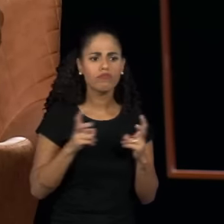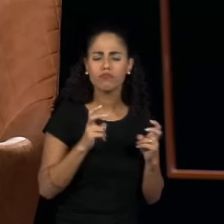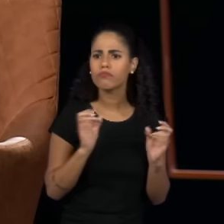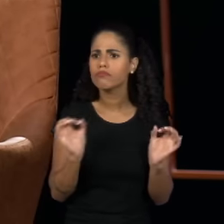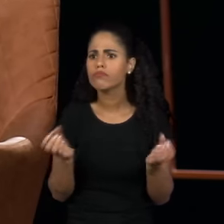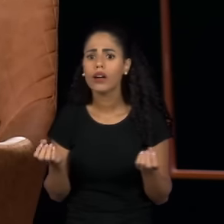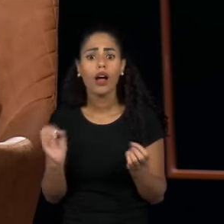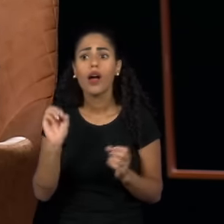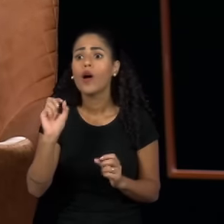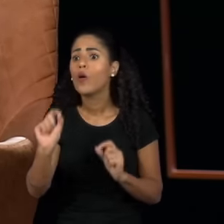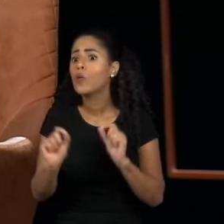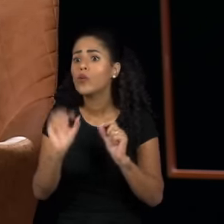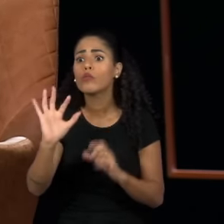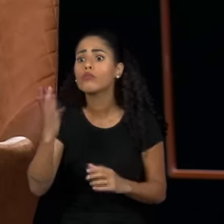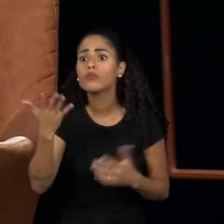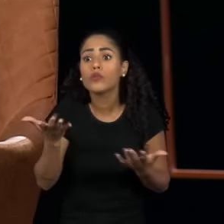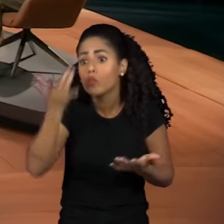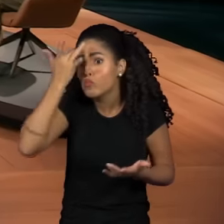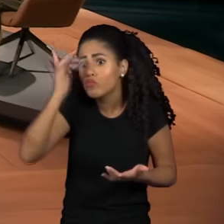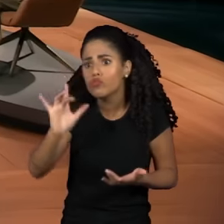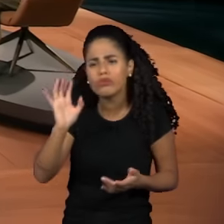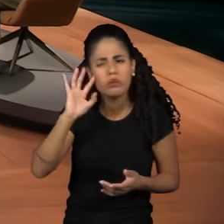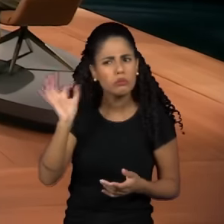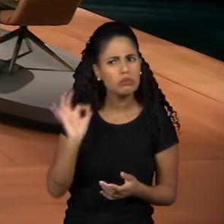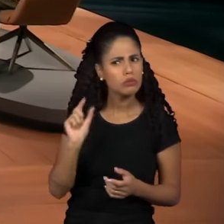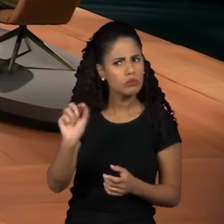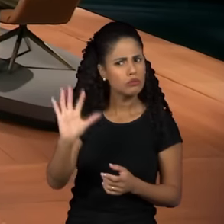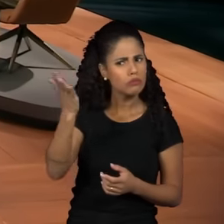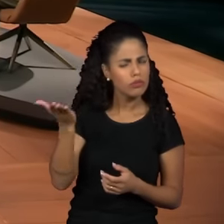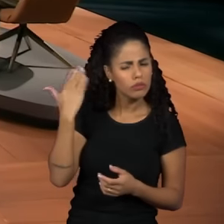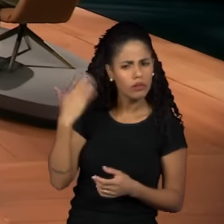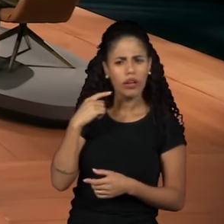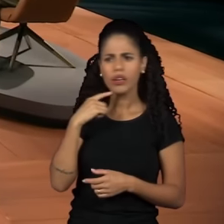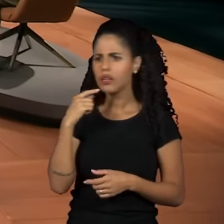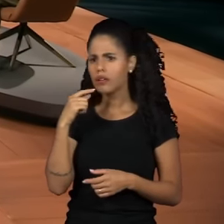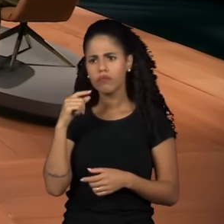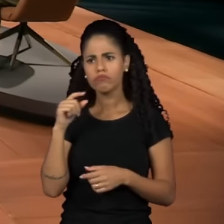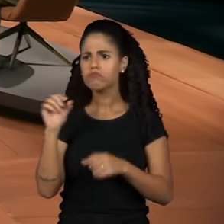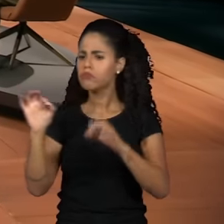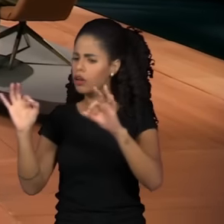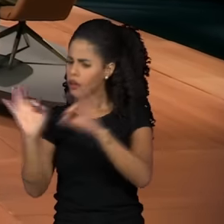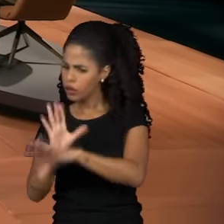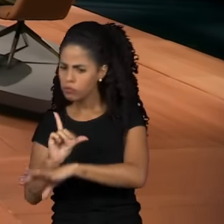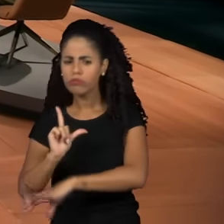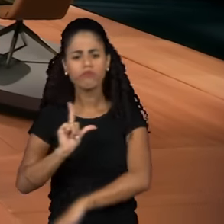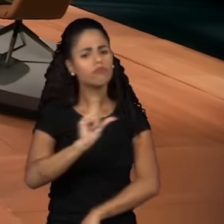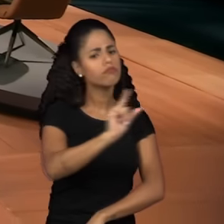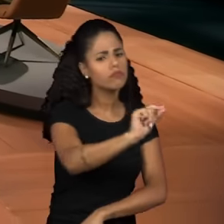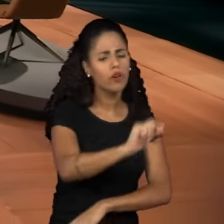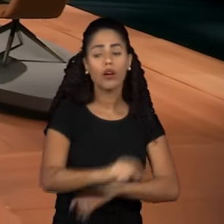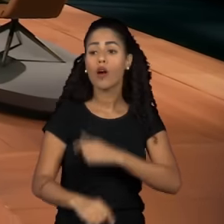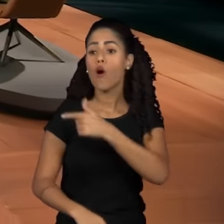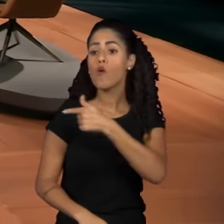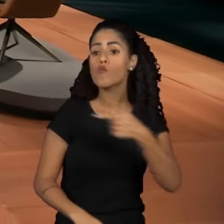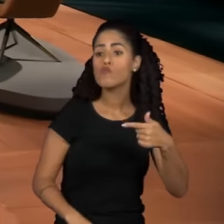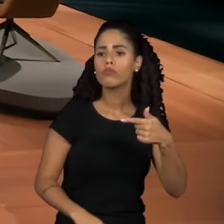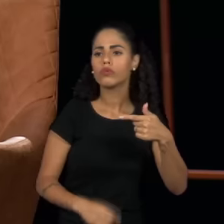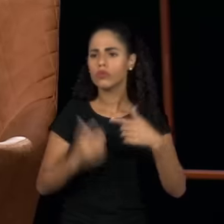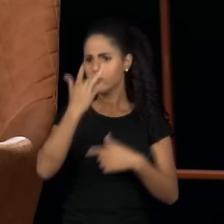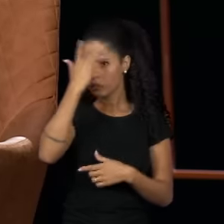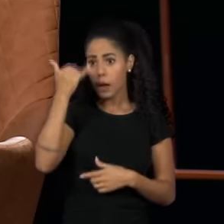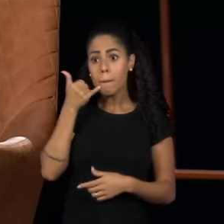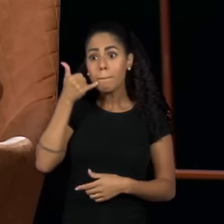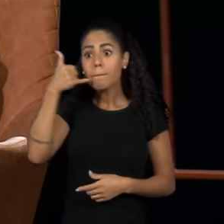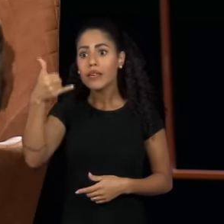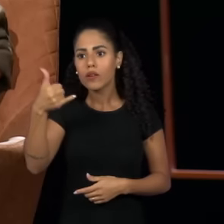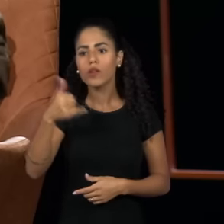o que aconteceu. Aconteceu alguma coisa que eu não entendia muito bem. E fui embora. Depois de uma semana, ele me ligou e falou assim, vem para o Rio. Eu estava até